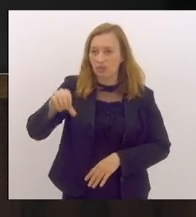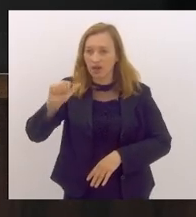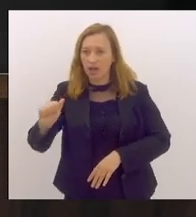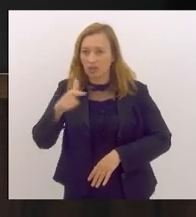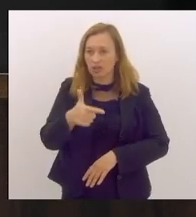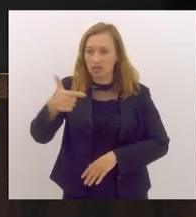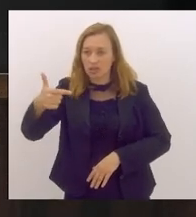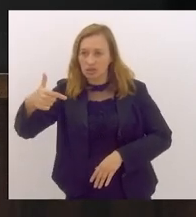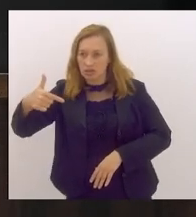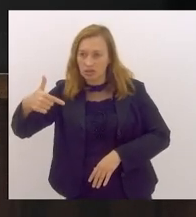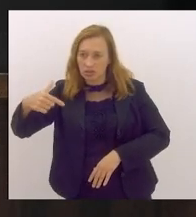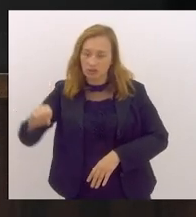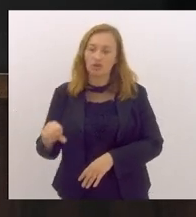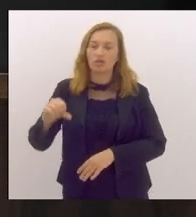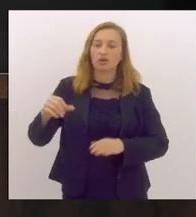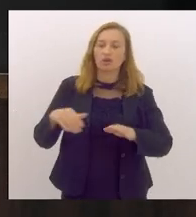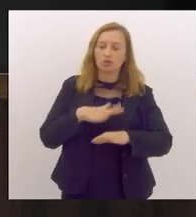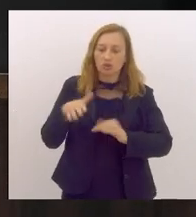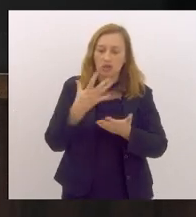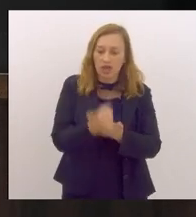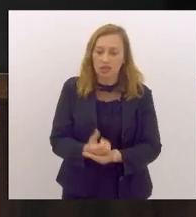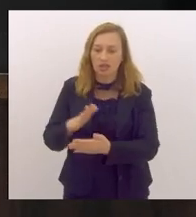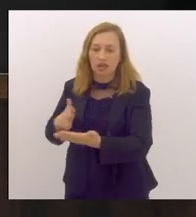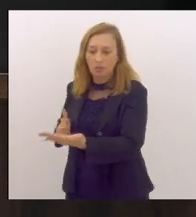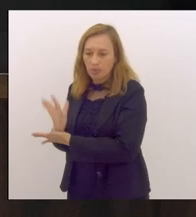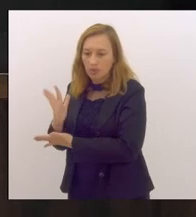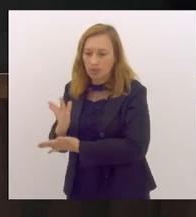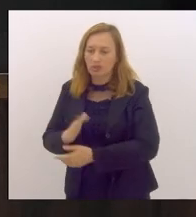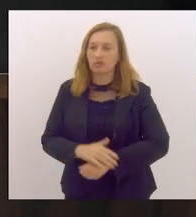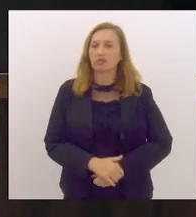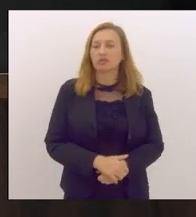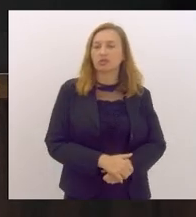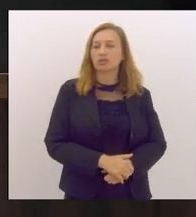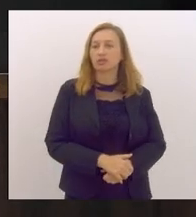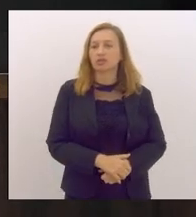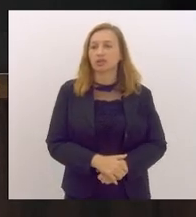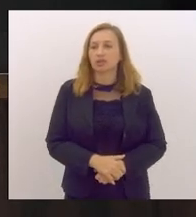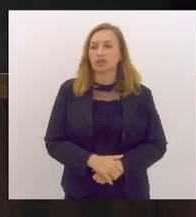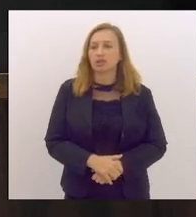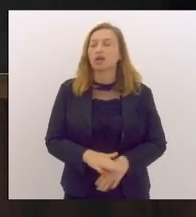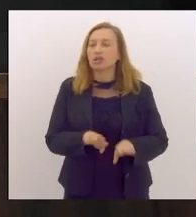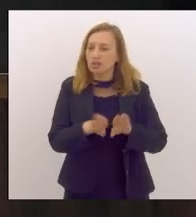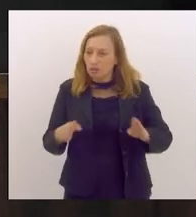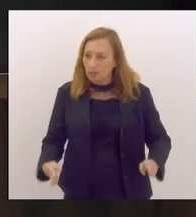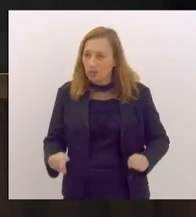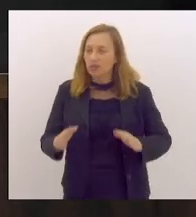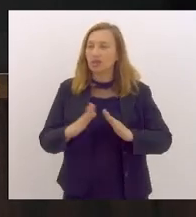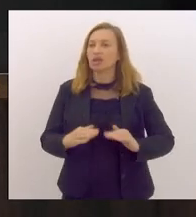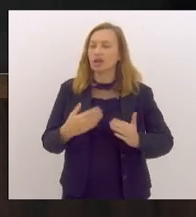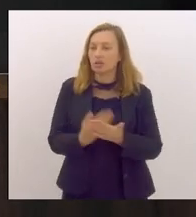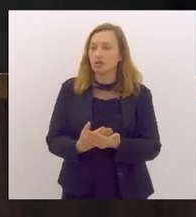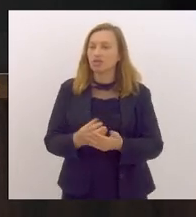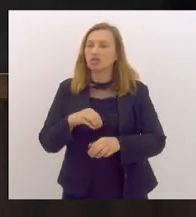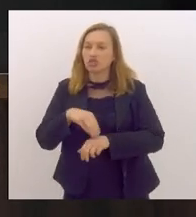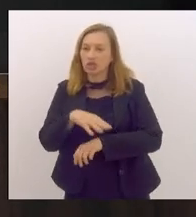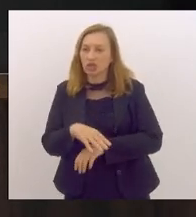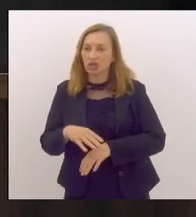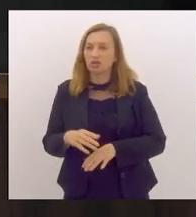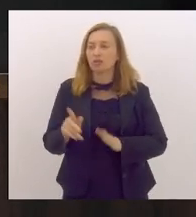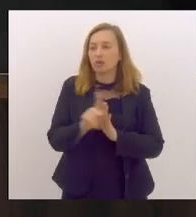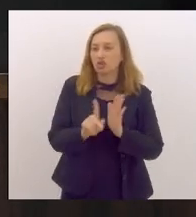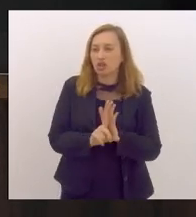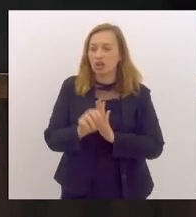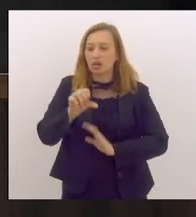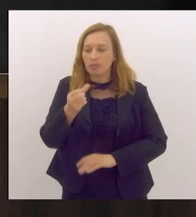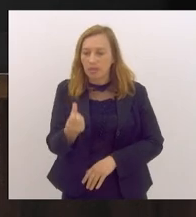de 19. Senhores que aprovam, permaneçam como estão, aprovado. Há sobre a mesa requerimento de destaque a projeto de